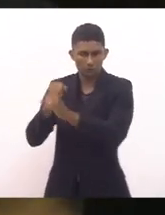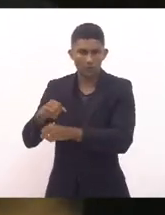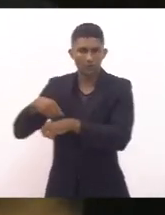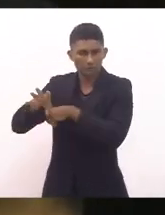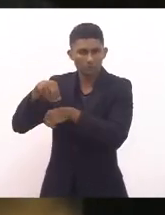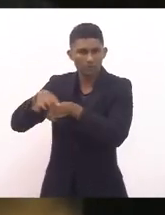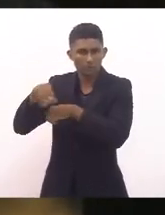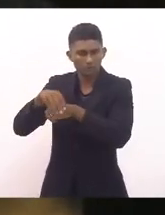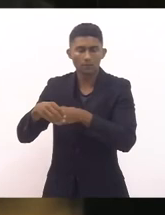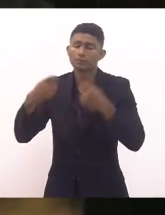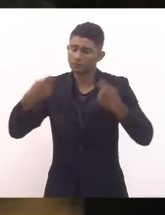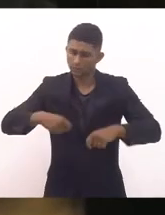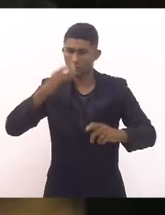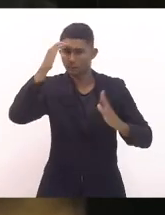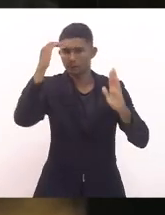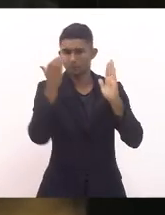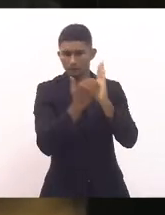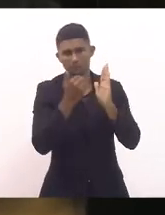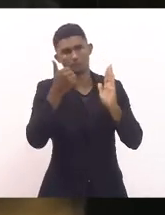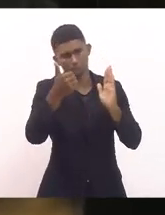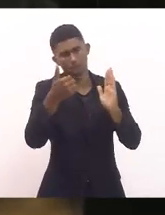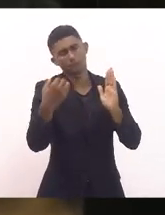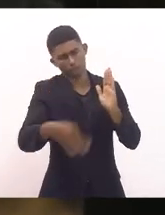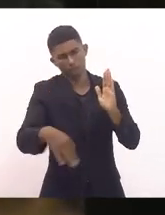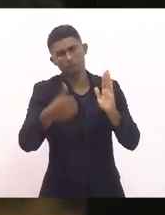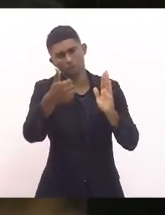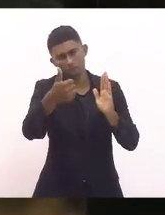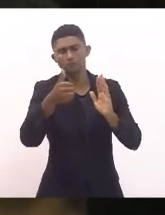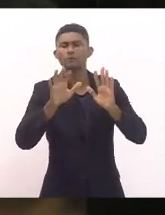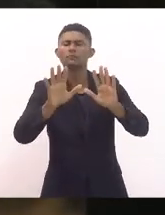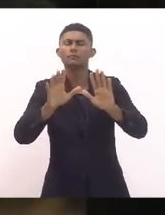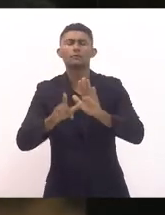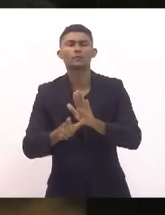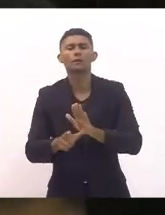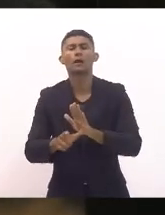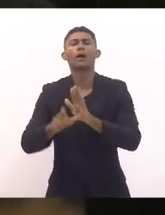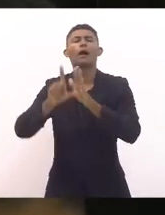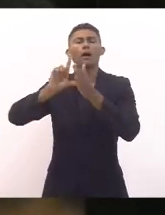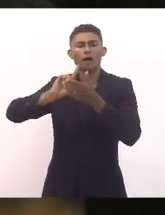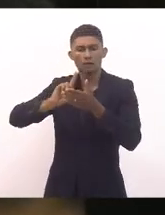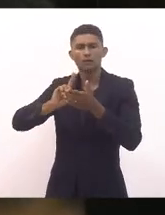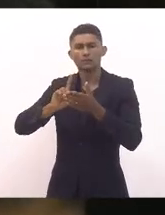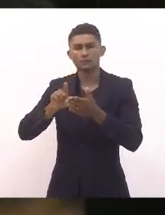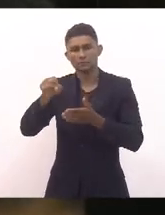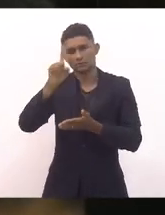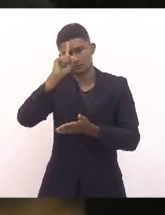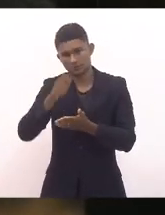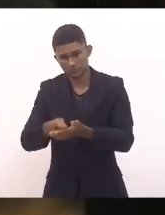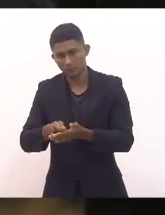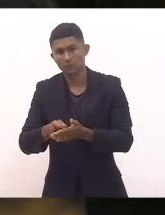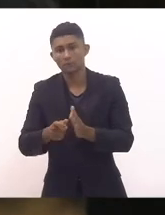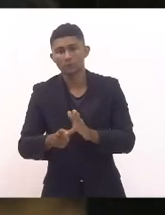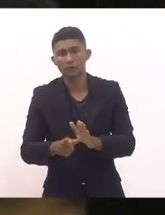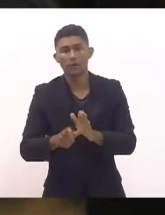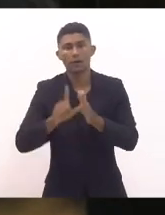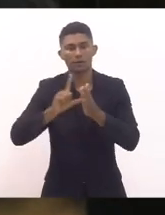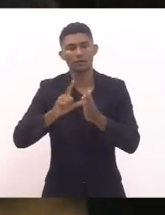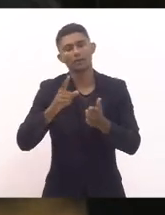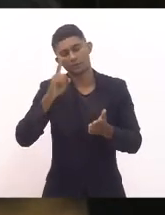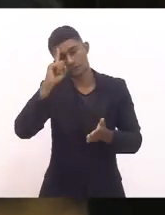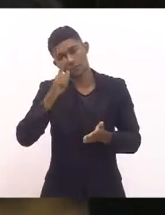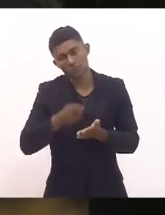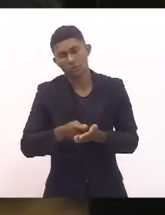ser cumprida. Porém, antes de ter sido tomada essa atitude da transferência,